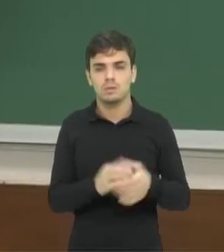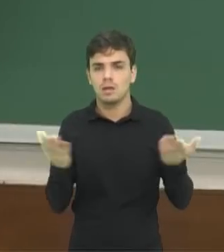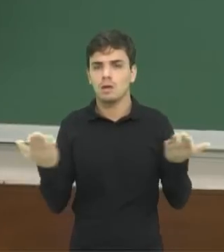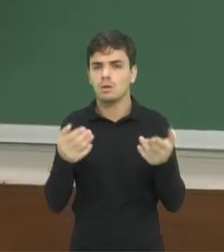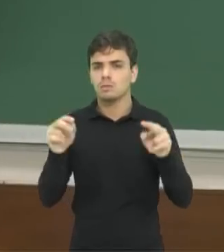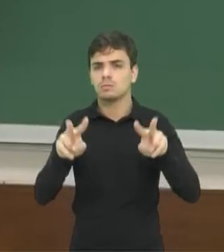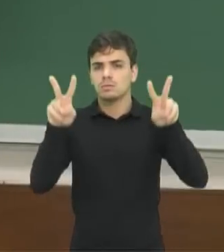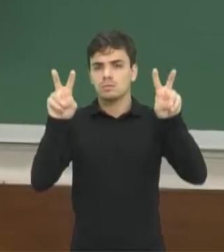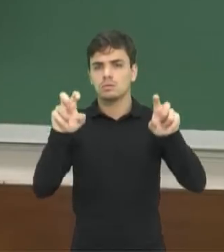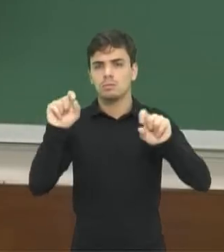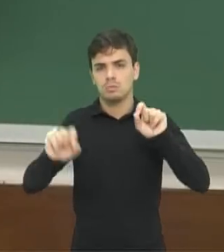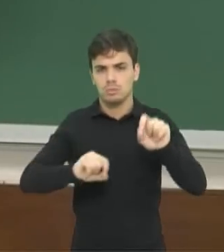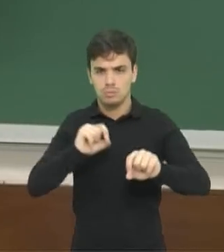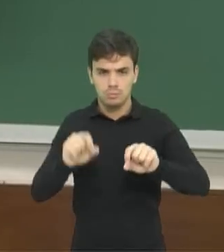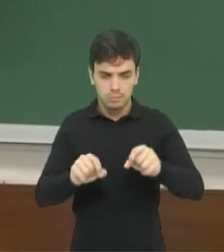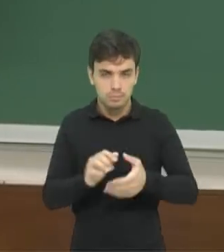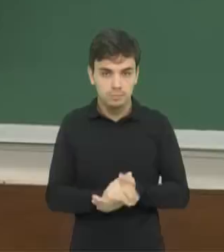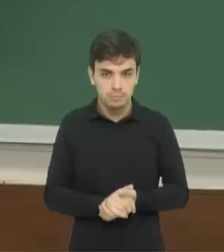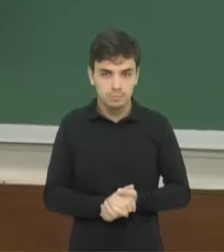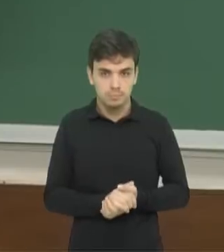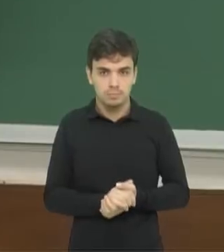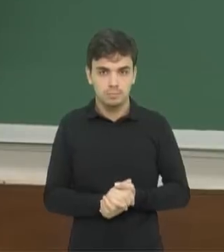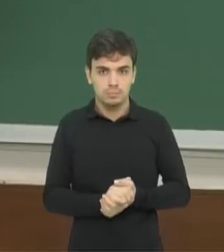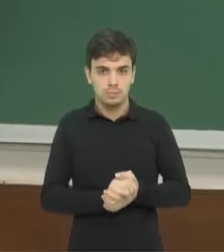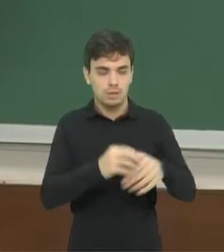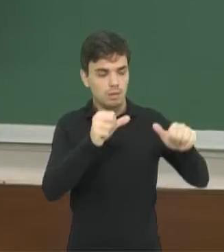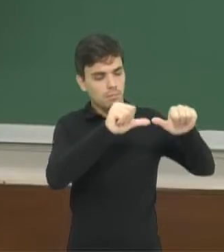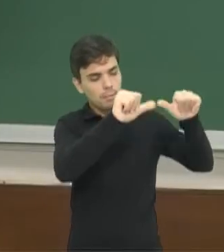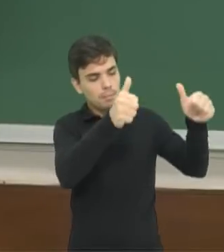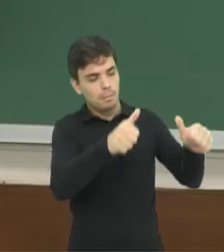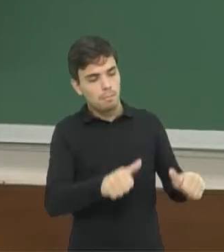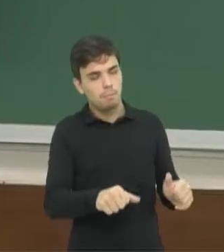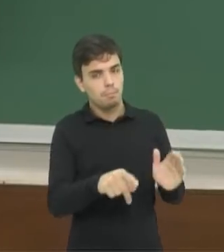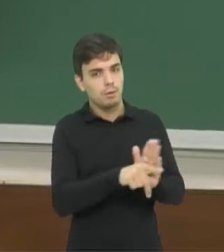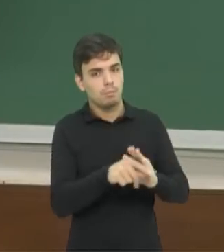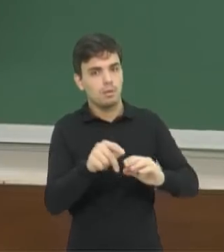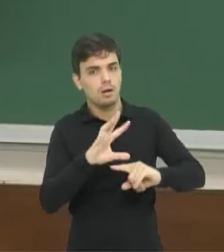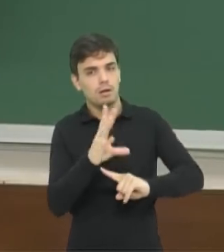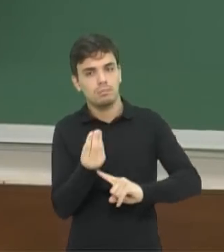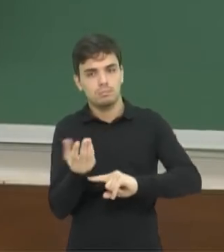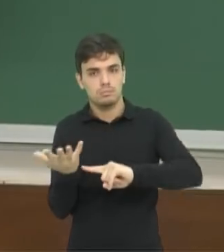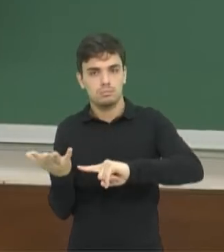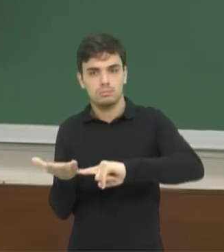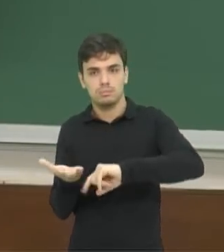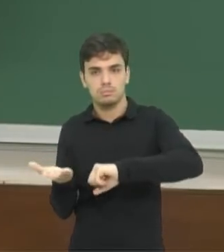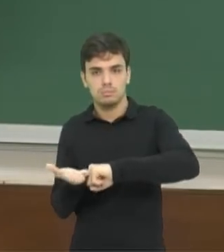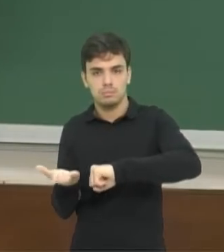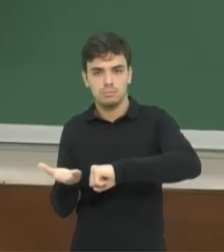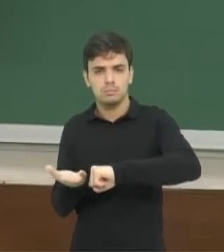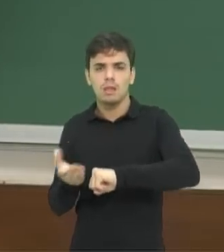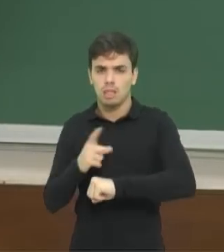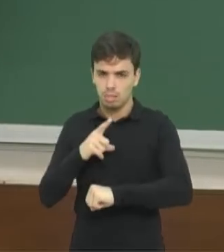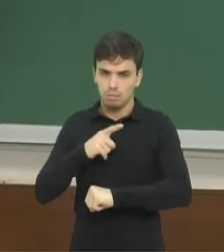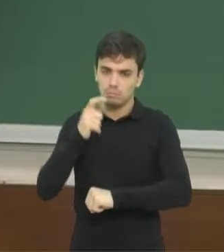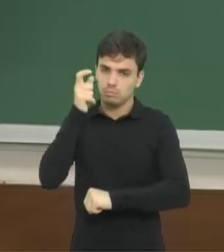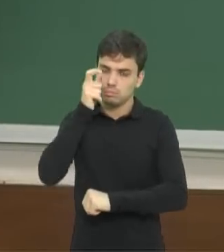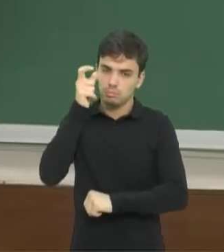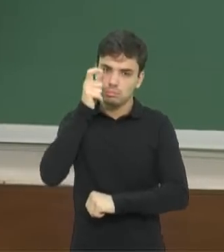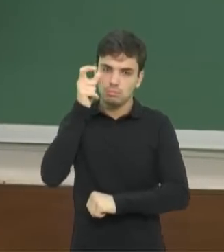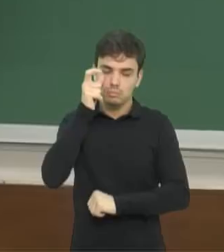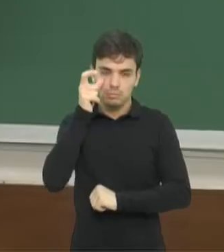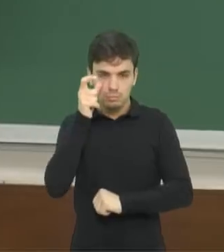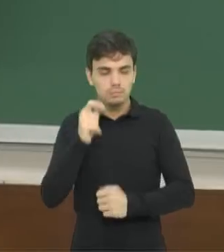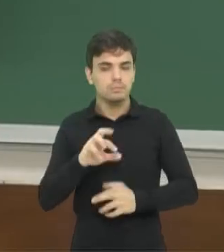agora. A gente vai falar sobre a escultura agora na arte contemporânea. Agora está na hora de a gente ver umas coisinhas interessantes, coisa